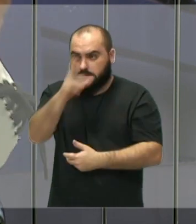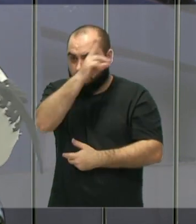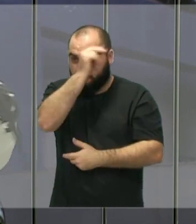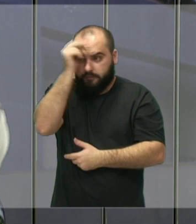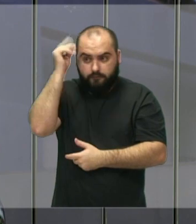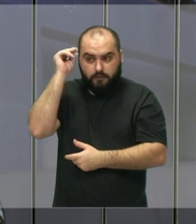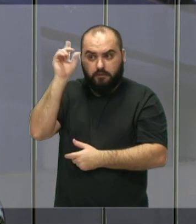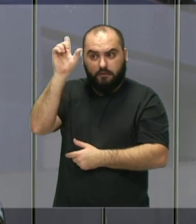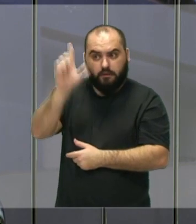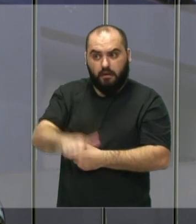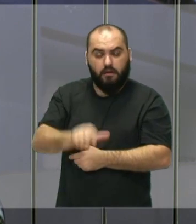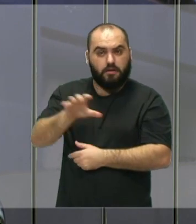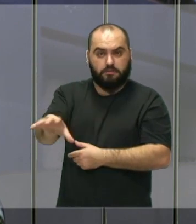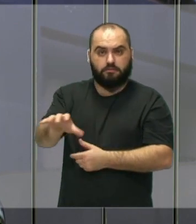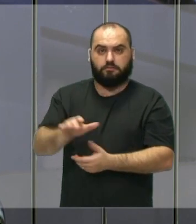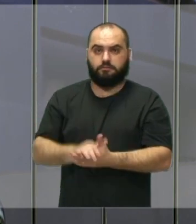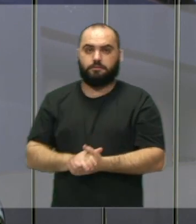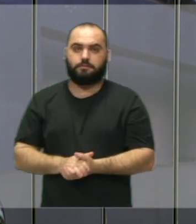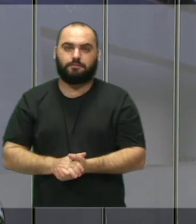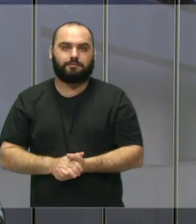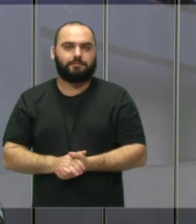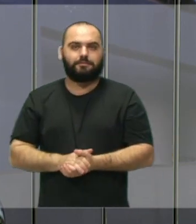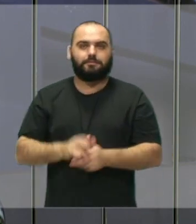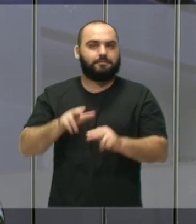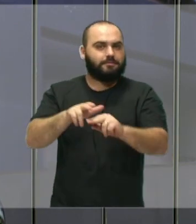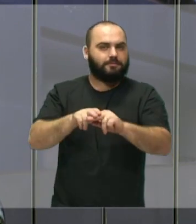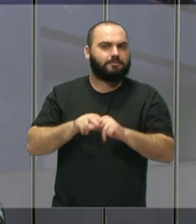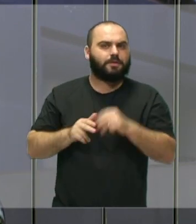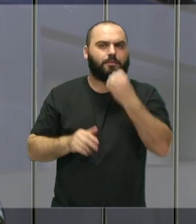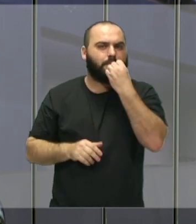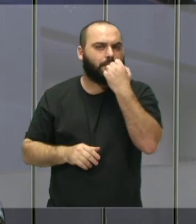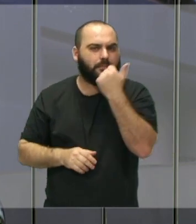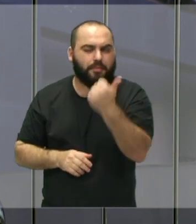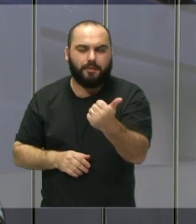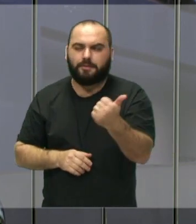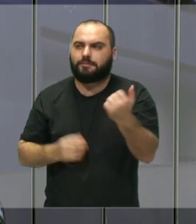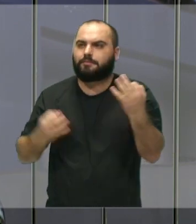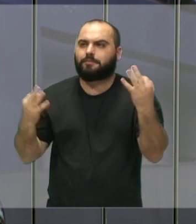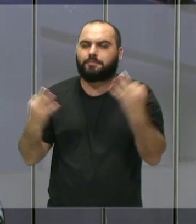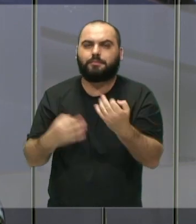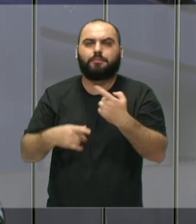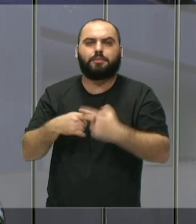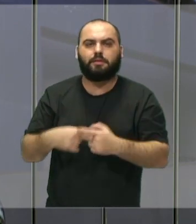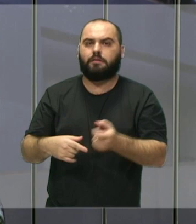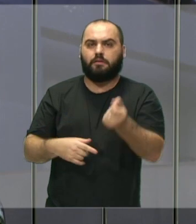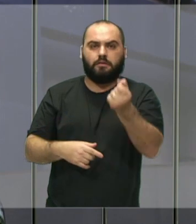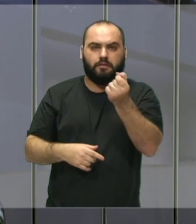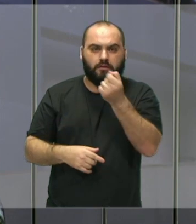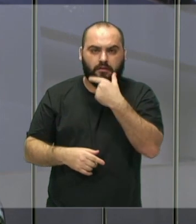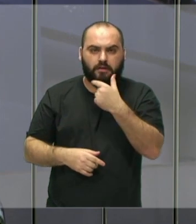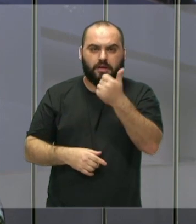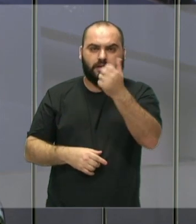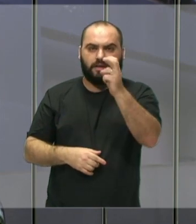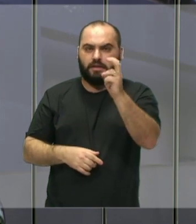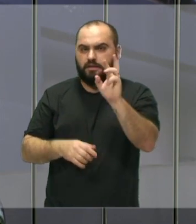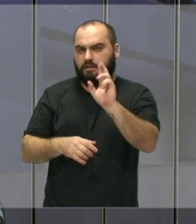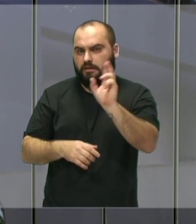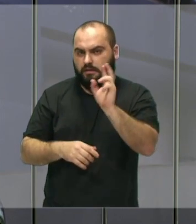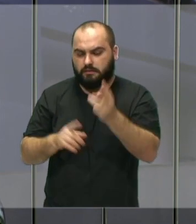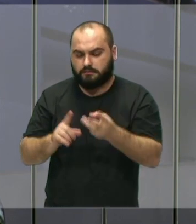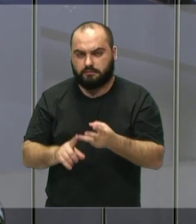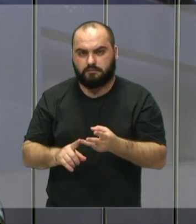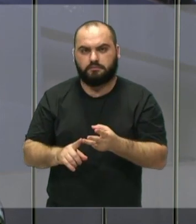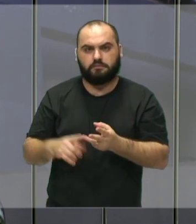isso? Então, foi muito gostoso, foi muito bom, por quê? Porque a pílula normal é R$15 por mês, a